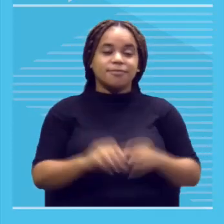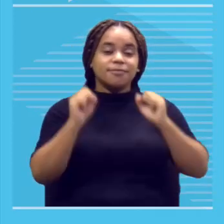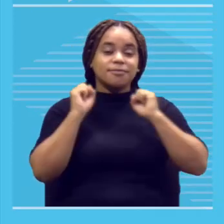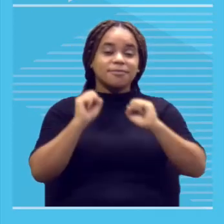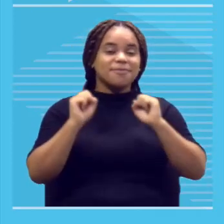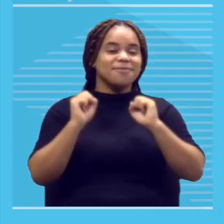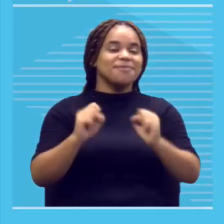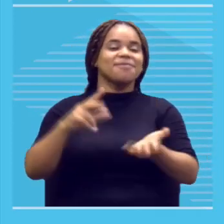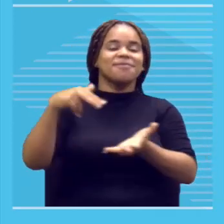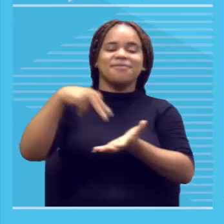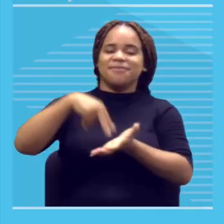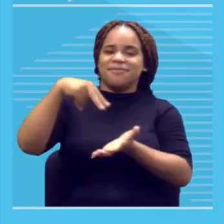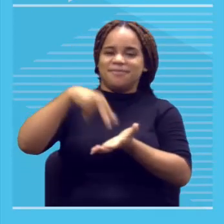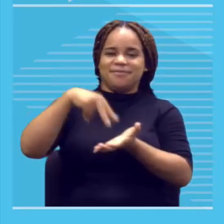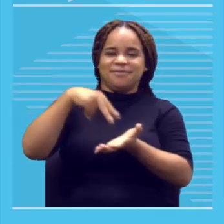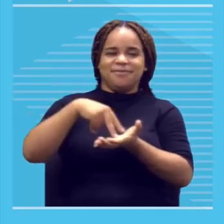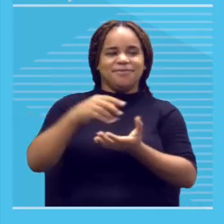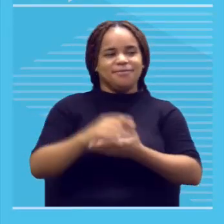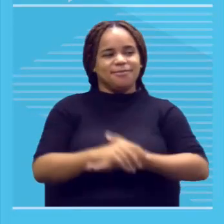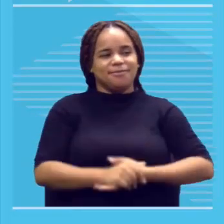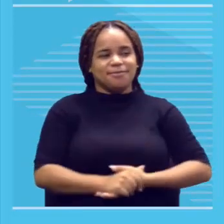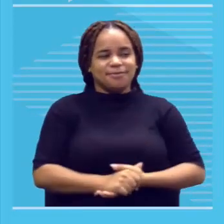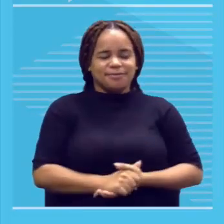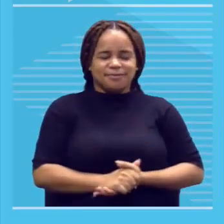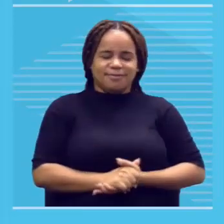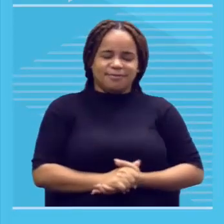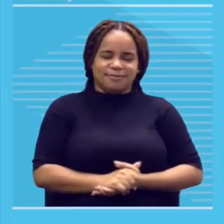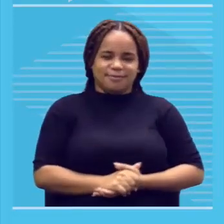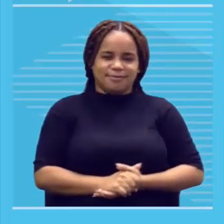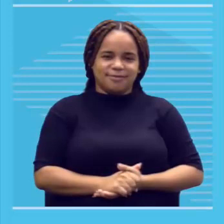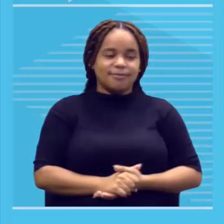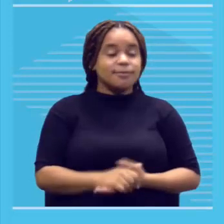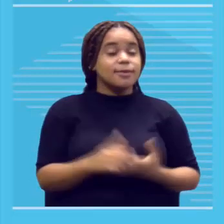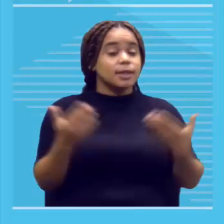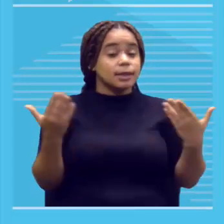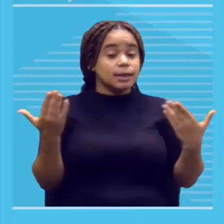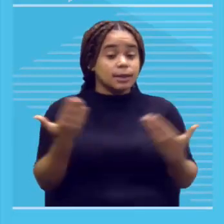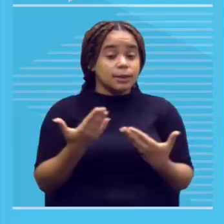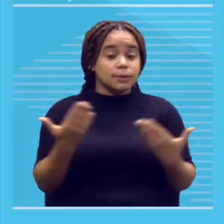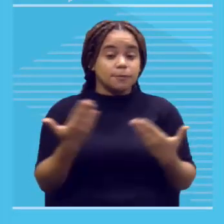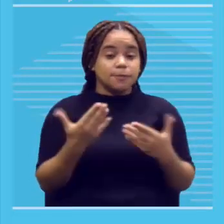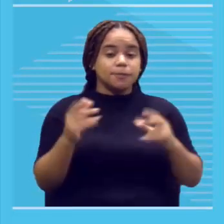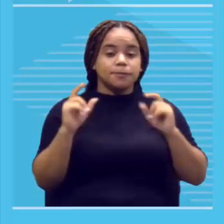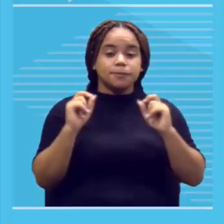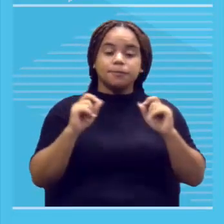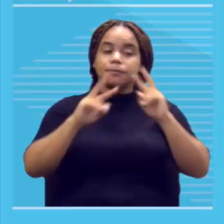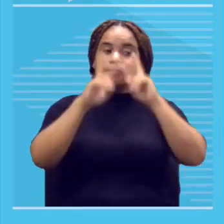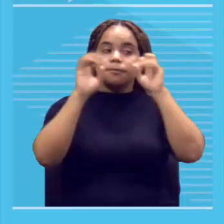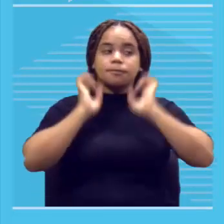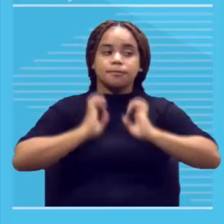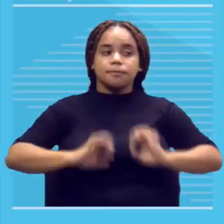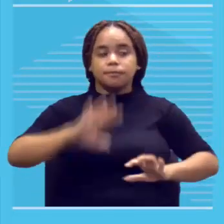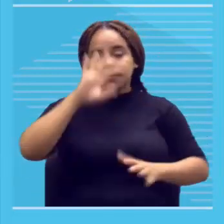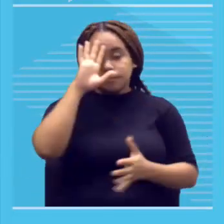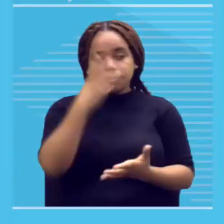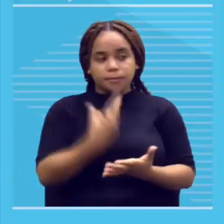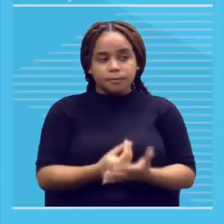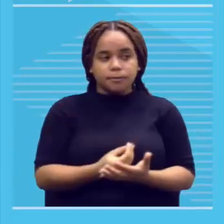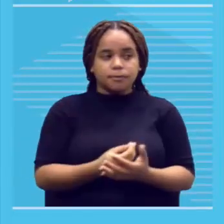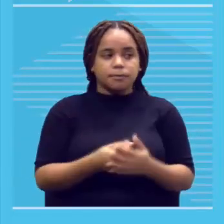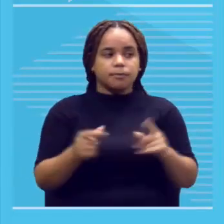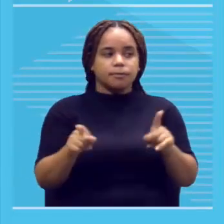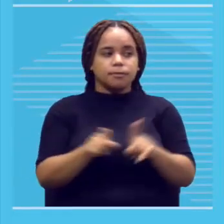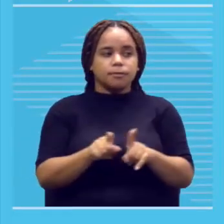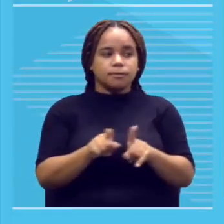pode pode comemorar chegamos a ética no espiritismo e